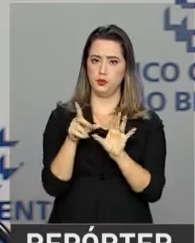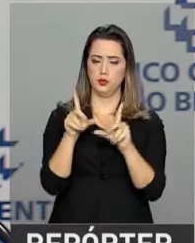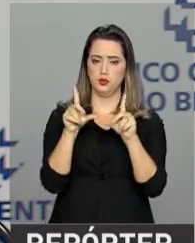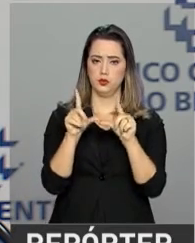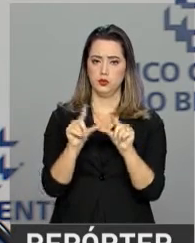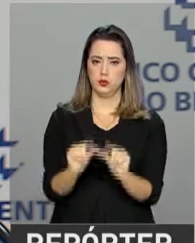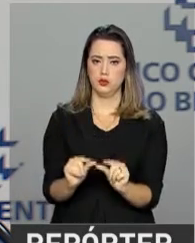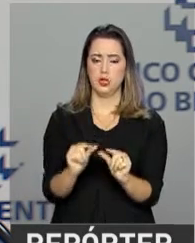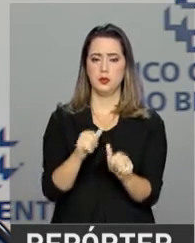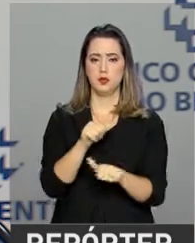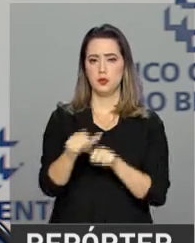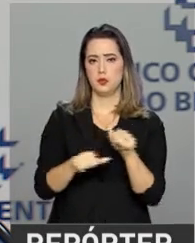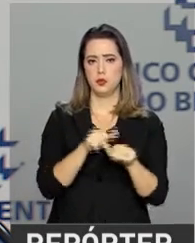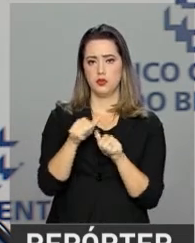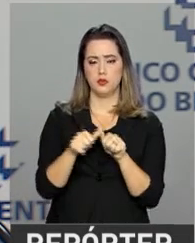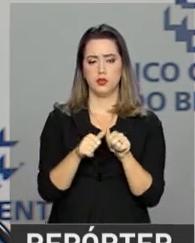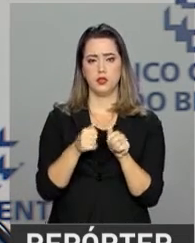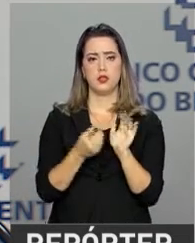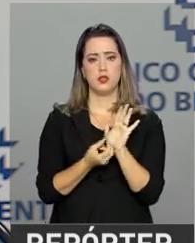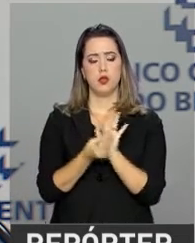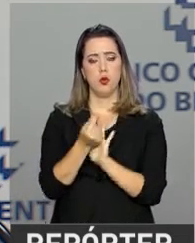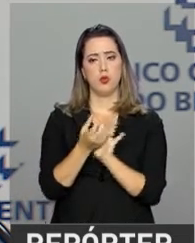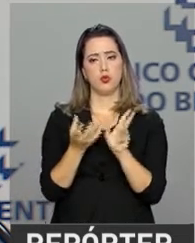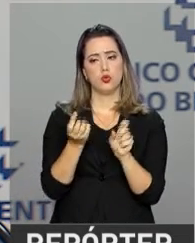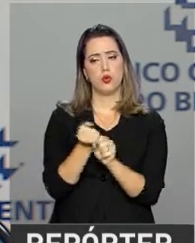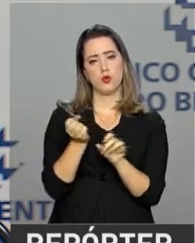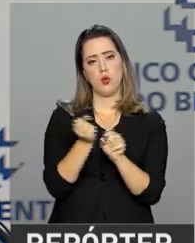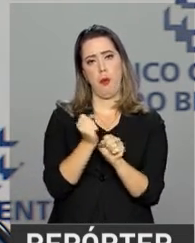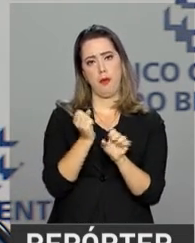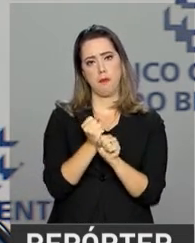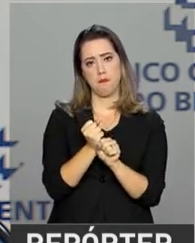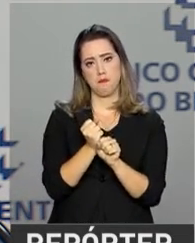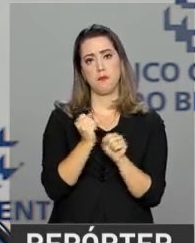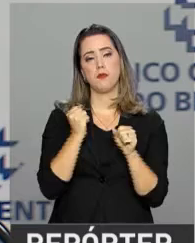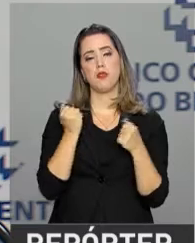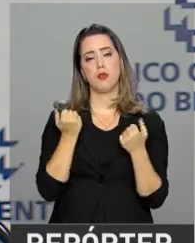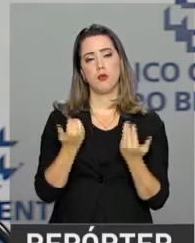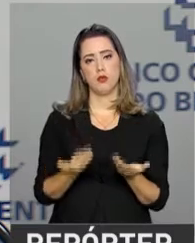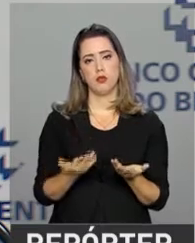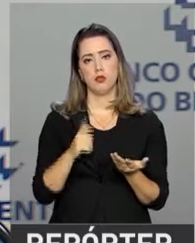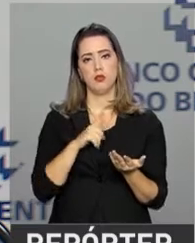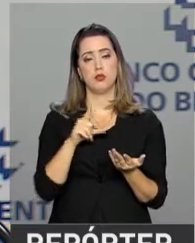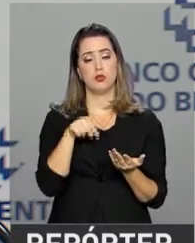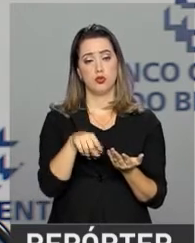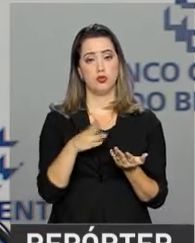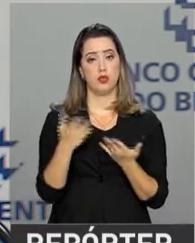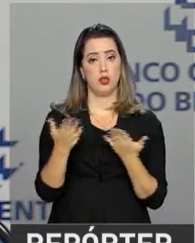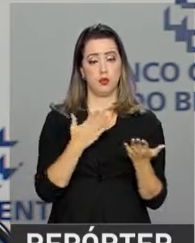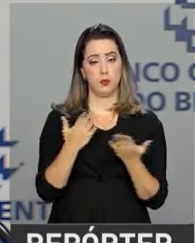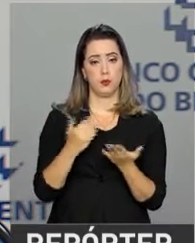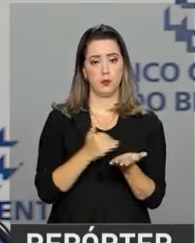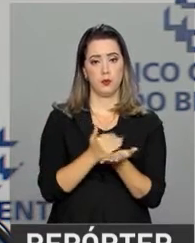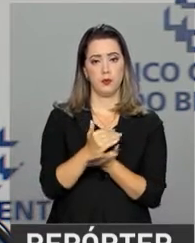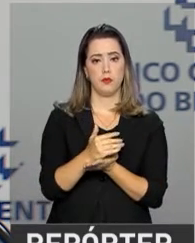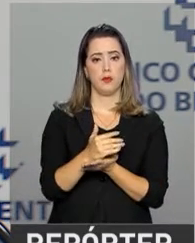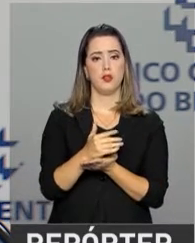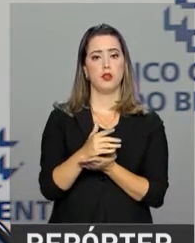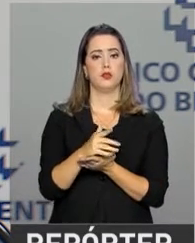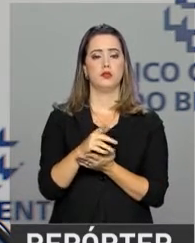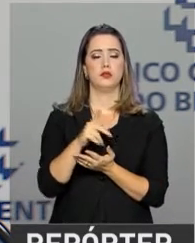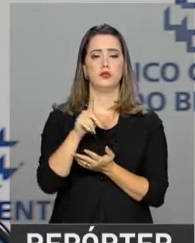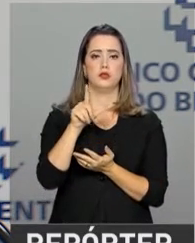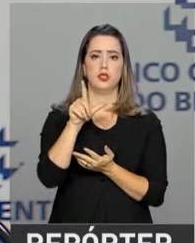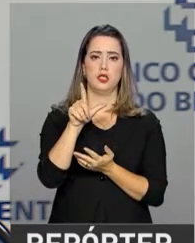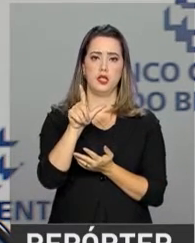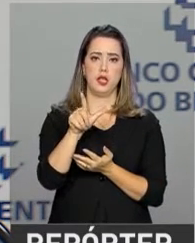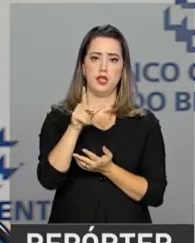mínima modificação metodológica possível, e isso resultou numa fórmula a partir das LTNs, ou seja, a